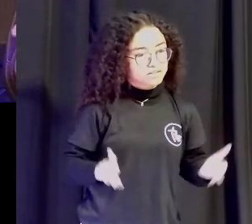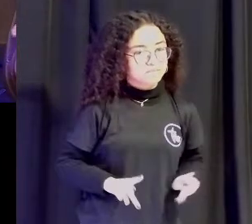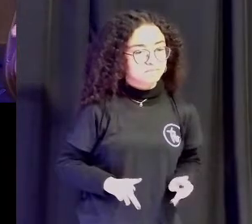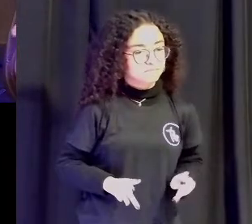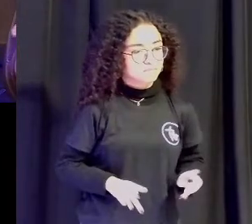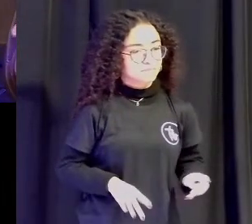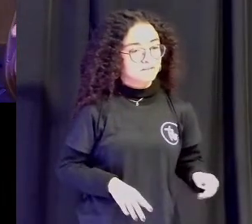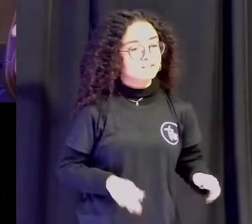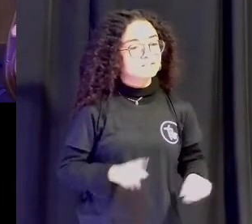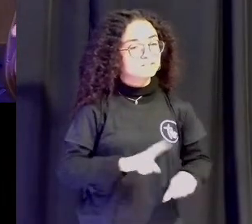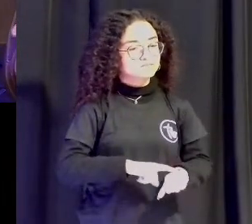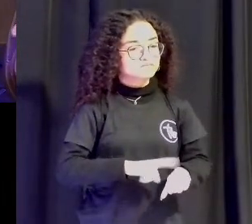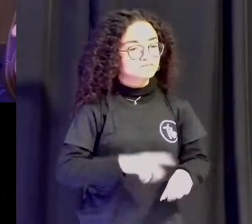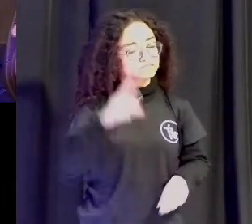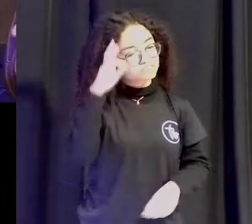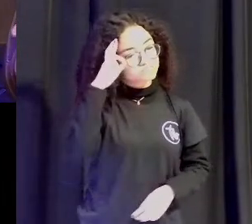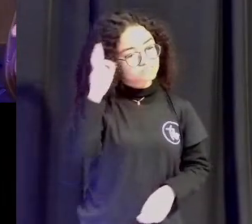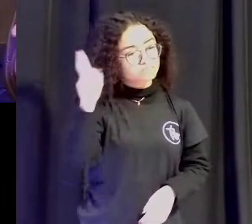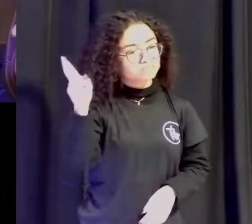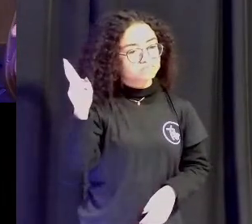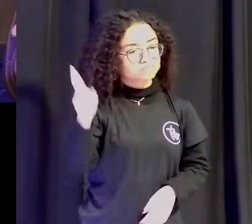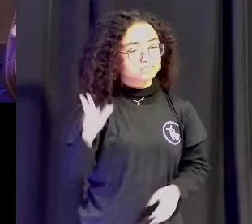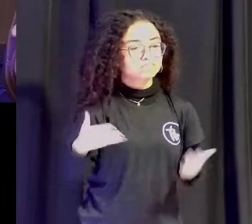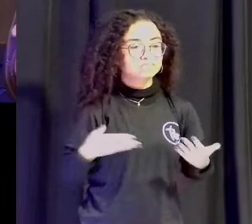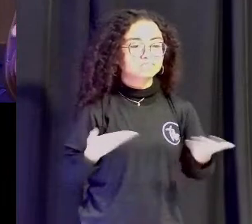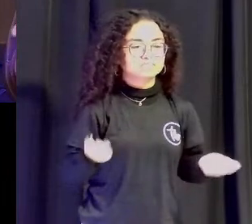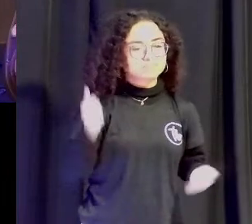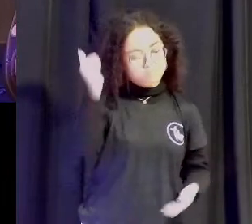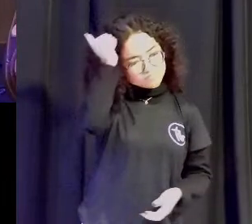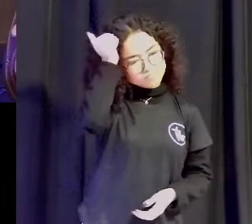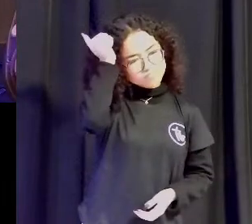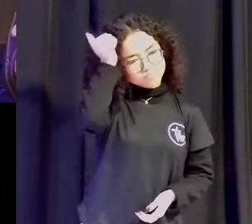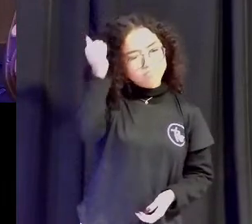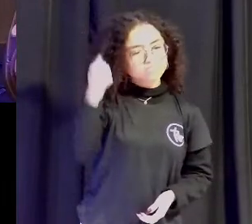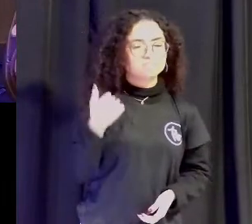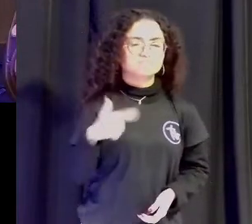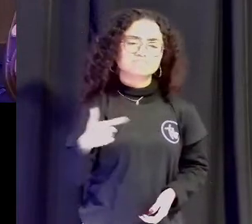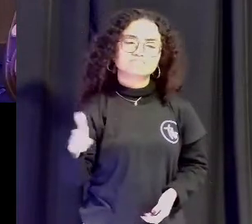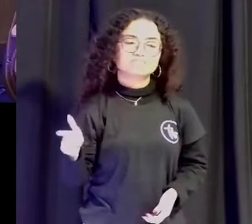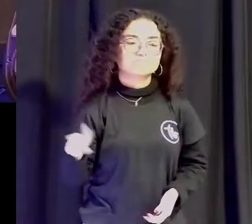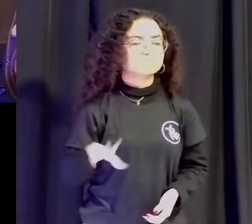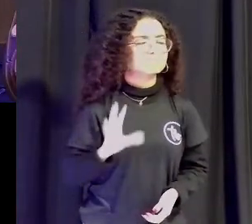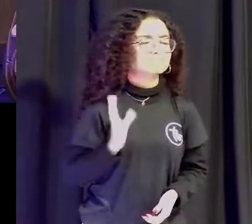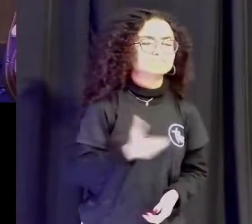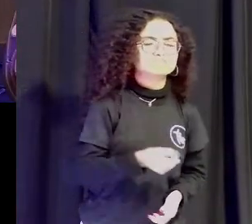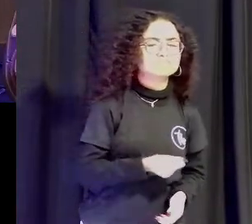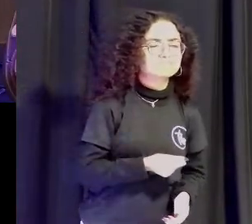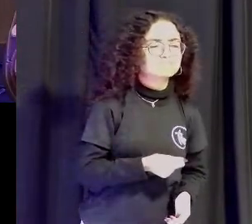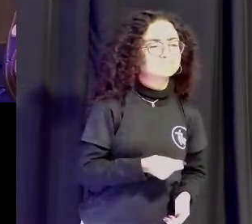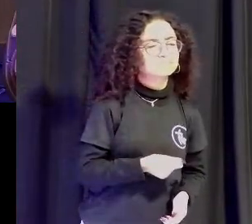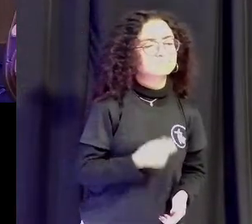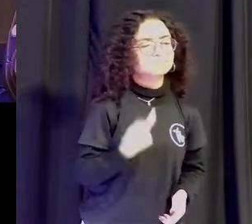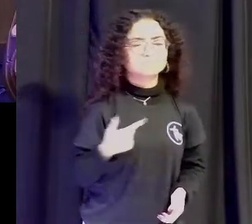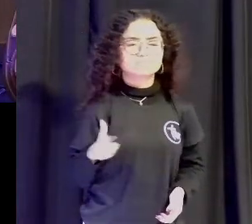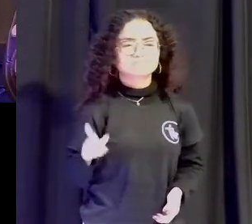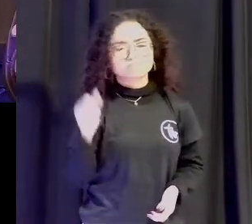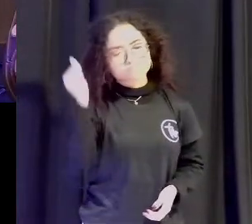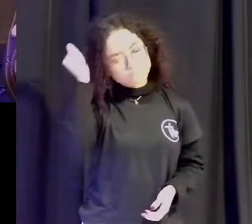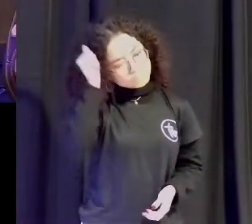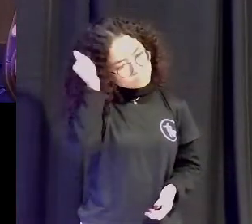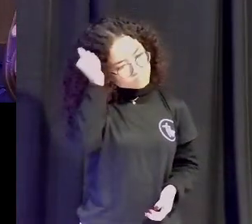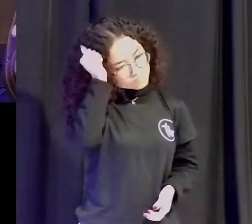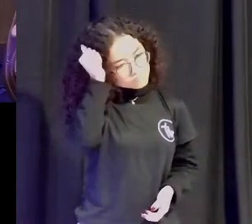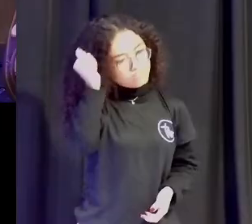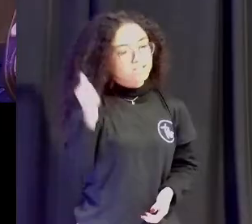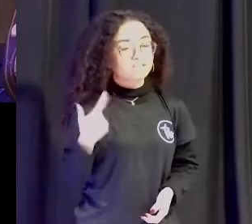Arrependei-vos. Meus irmãos, não existe salvação sem arrependimento, não existe salvação sem mudança de vida,